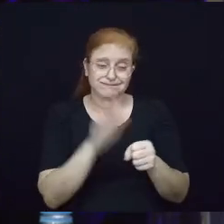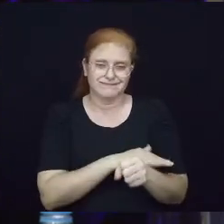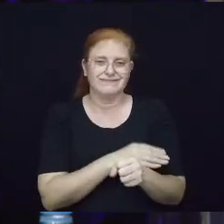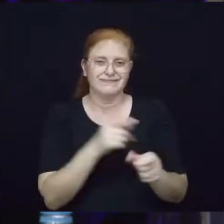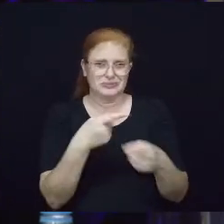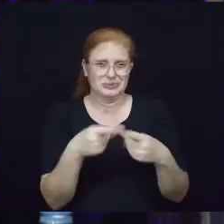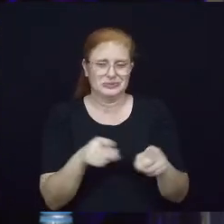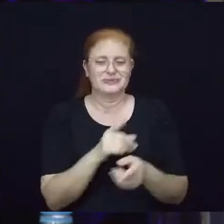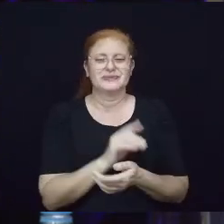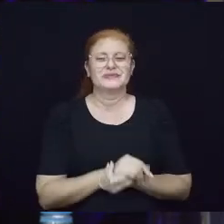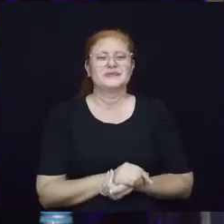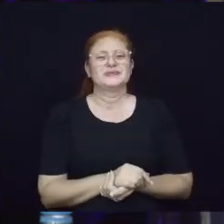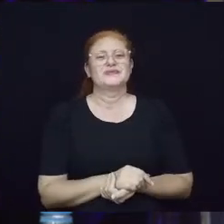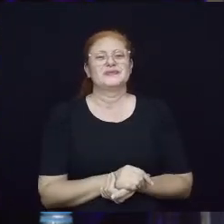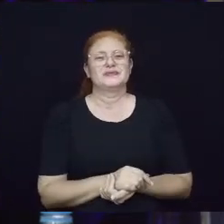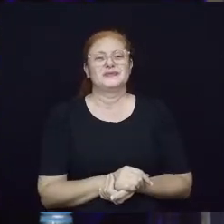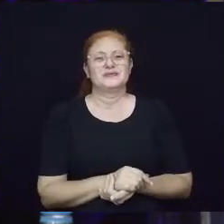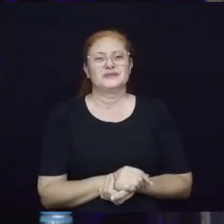Então...